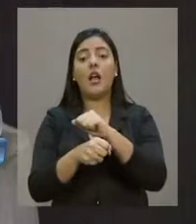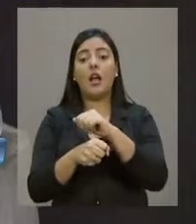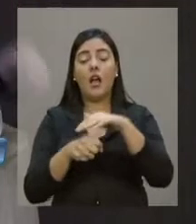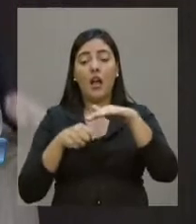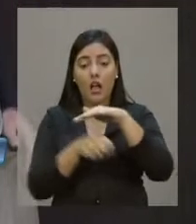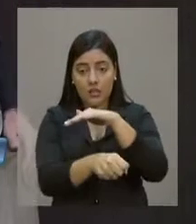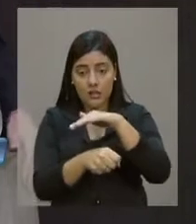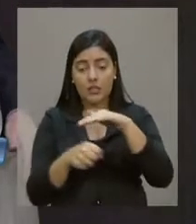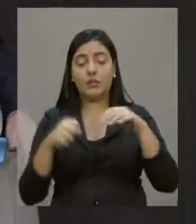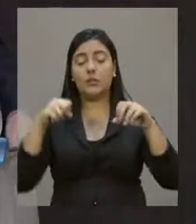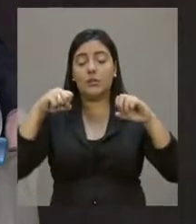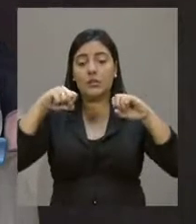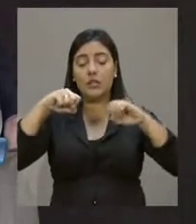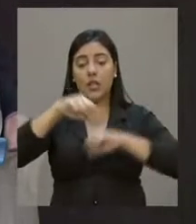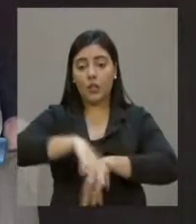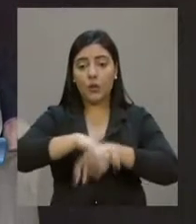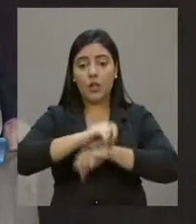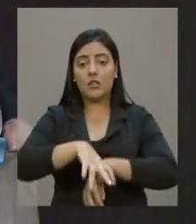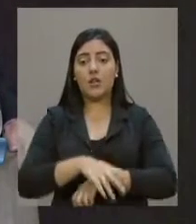sem ser